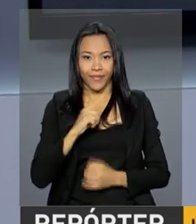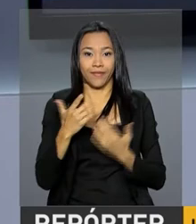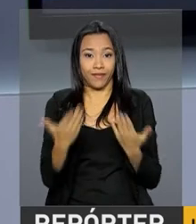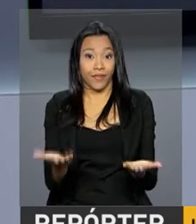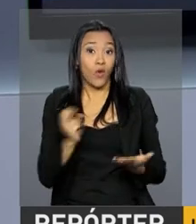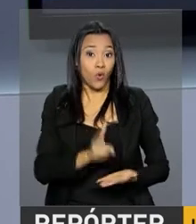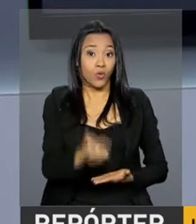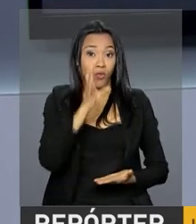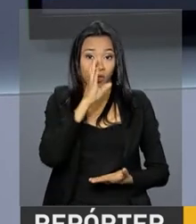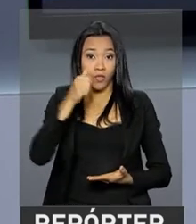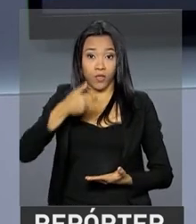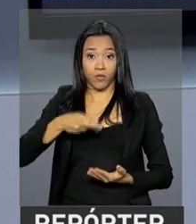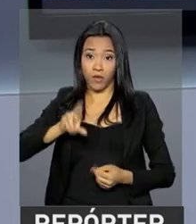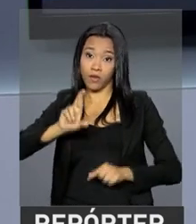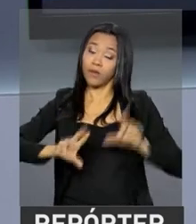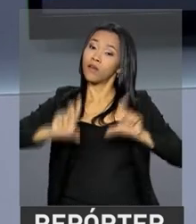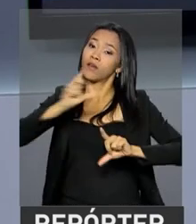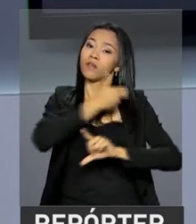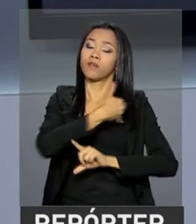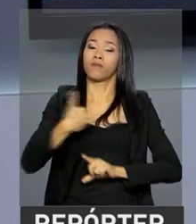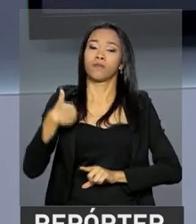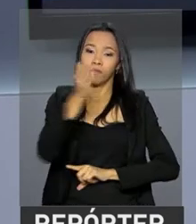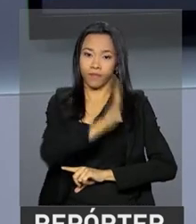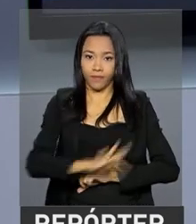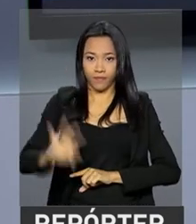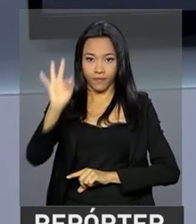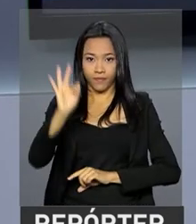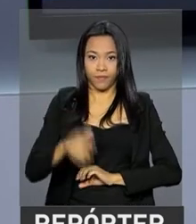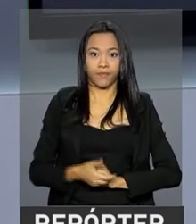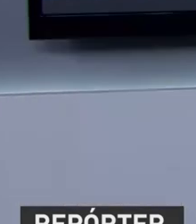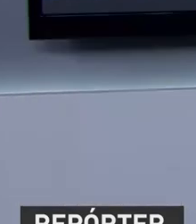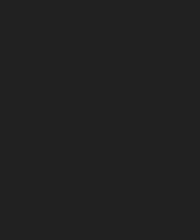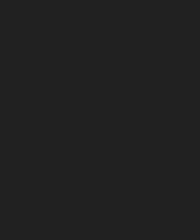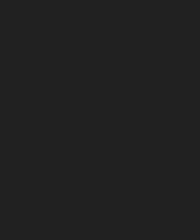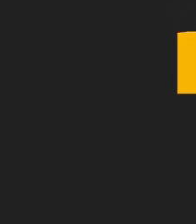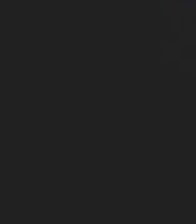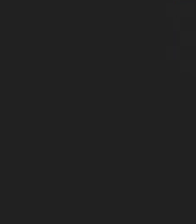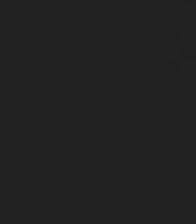continue com a gente aqui na nbr a tv do governo federal